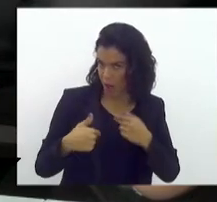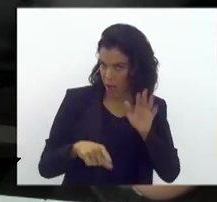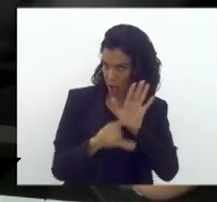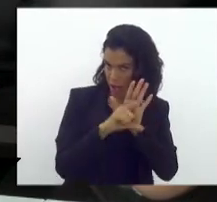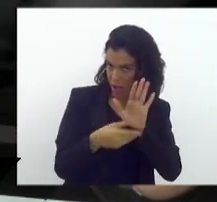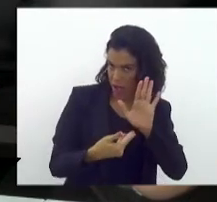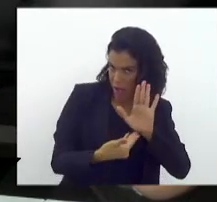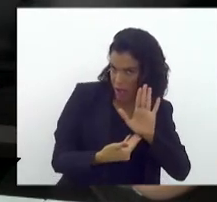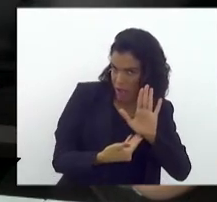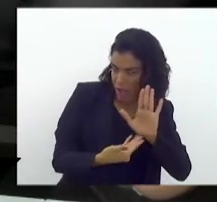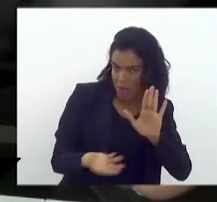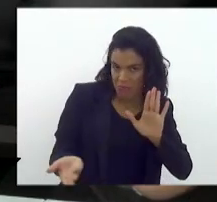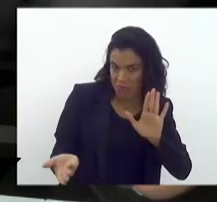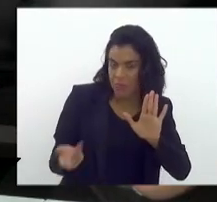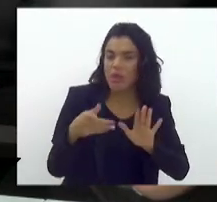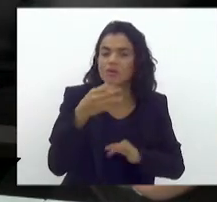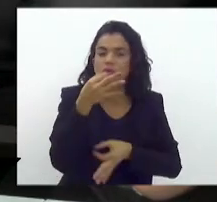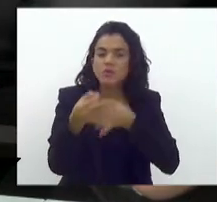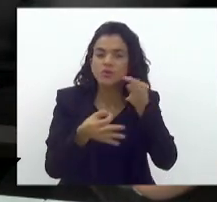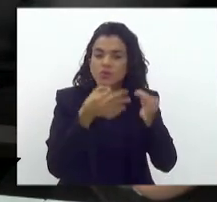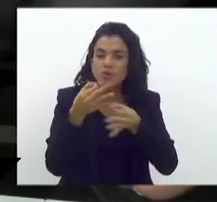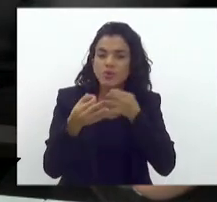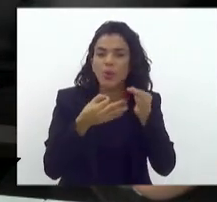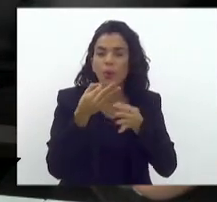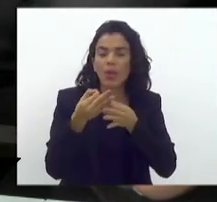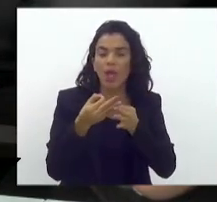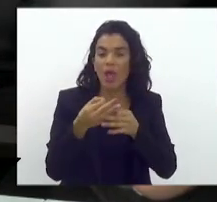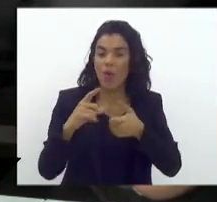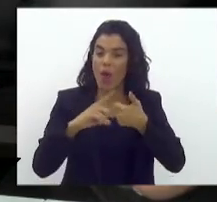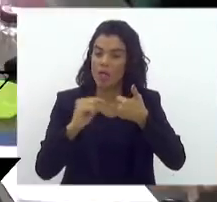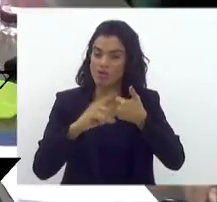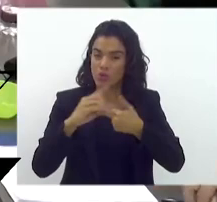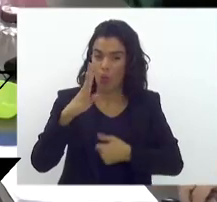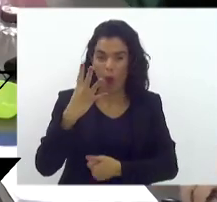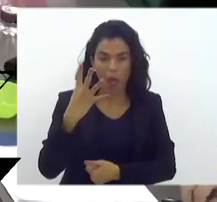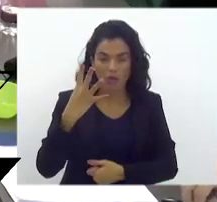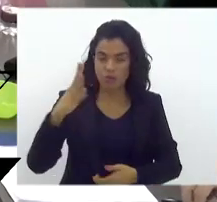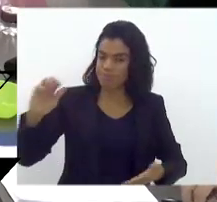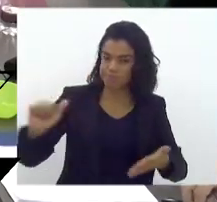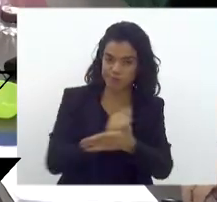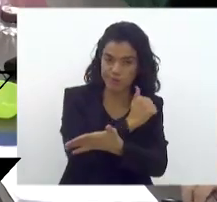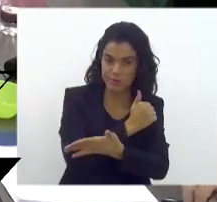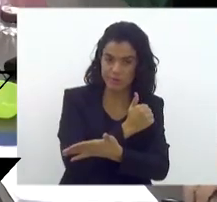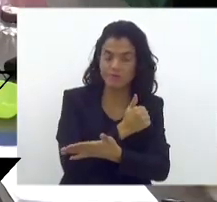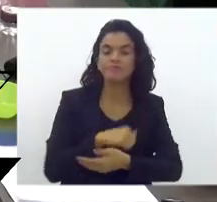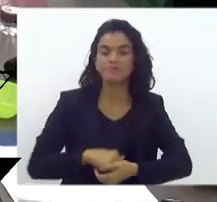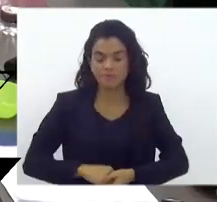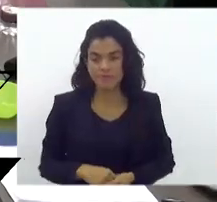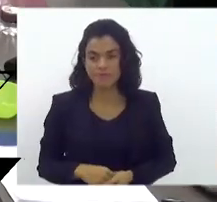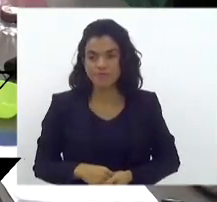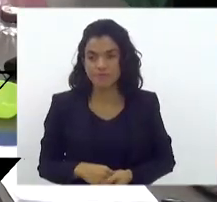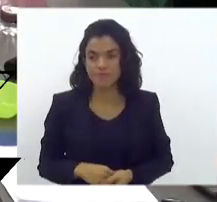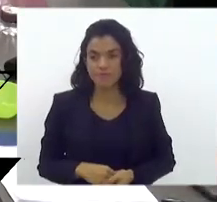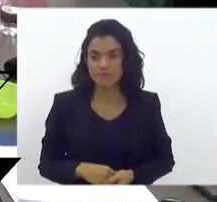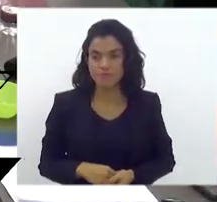que... Vossa Excelência sugere, então, a supressão do artigo 4º inteiro. Isso. Então, vou